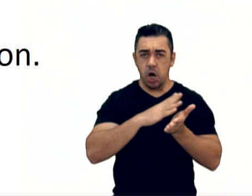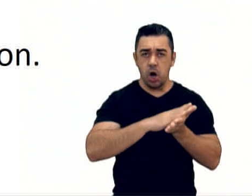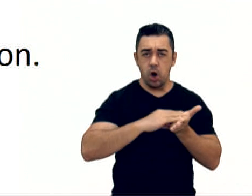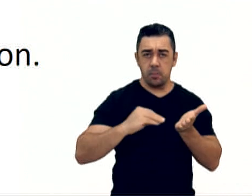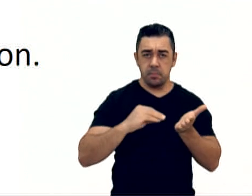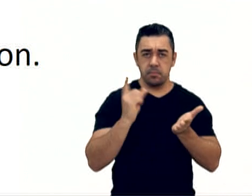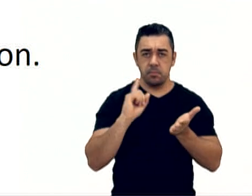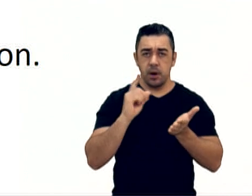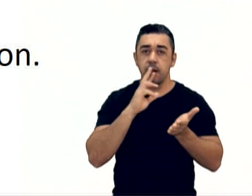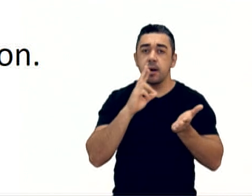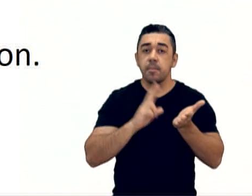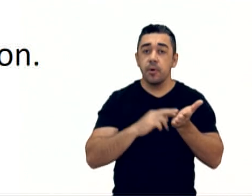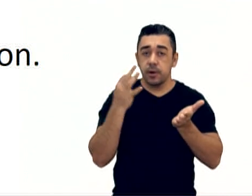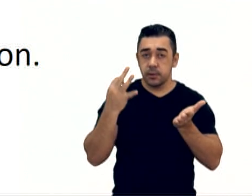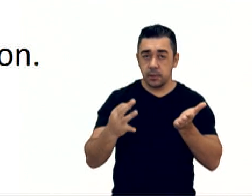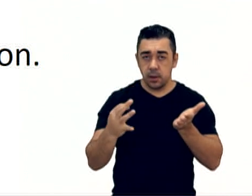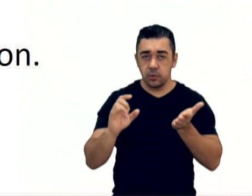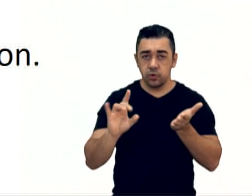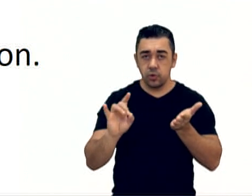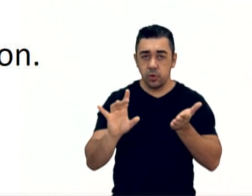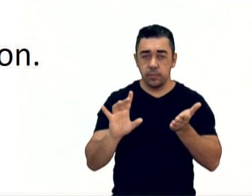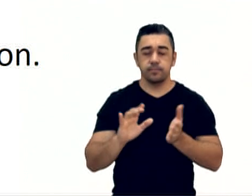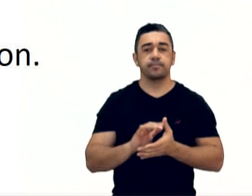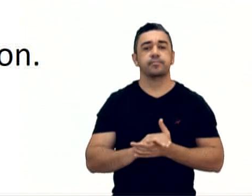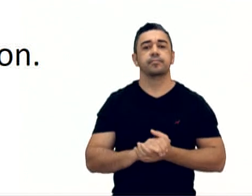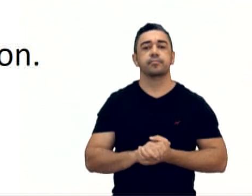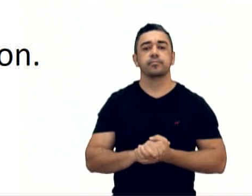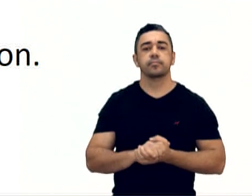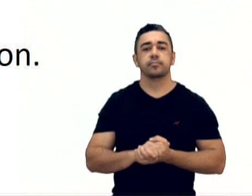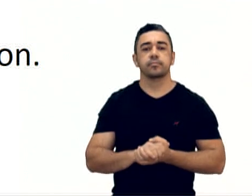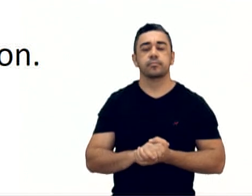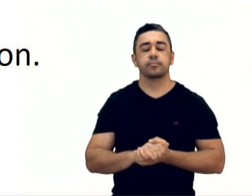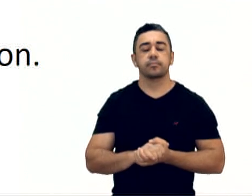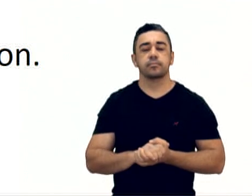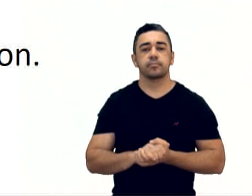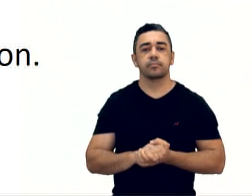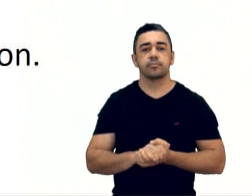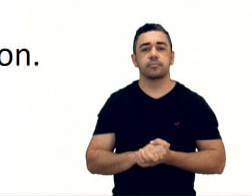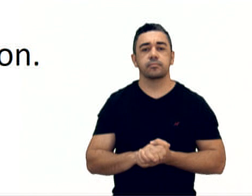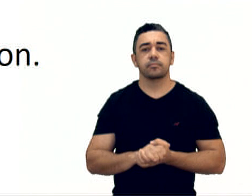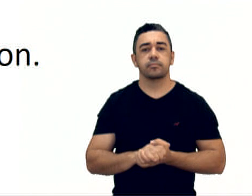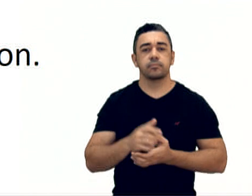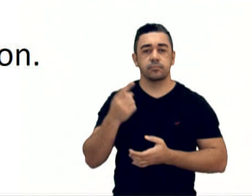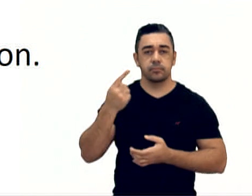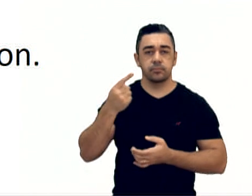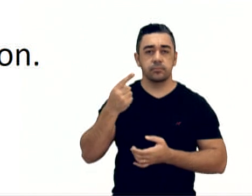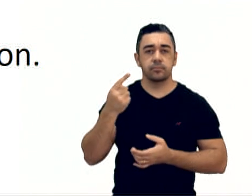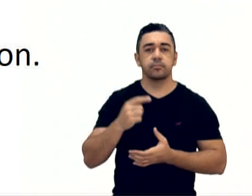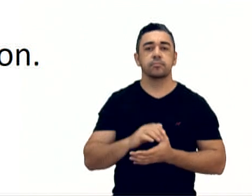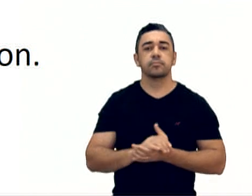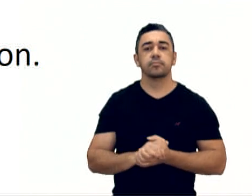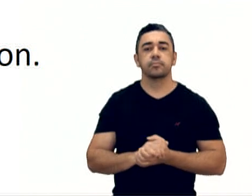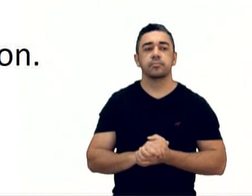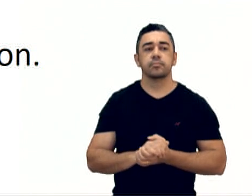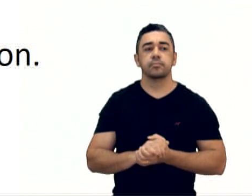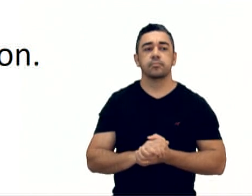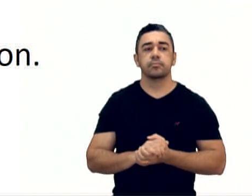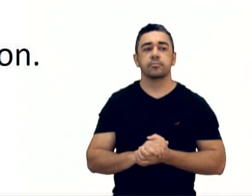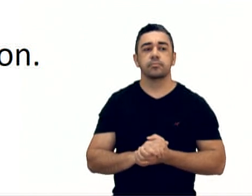dizendo ali, ó, responda as questões no caderno de acordo com o cartoon. Number 1. What is